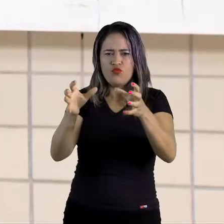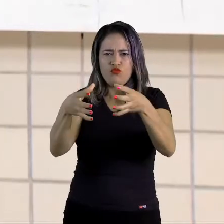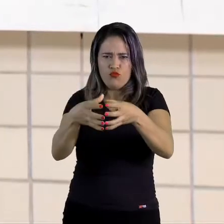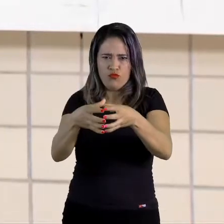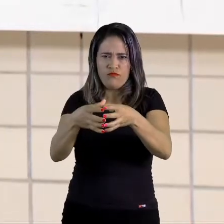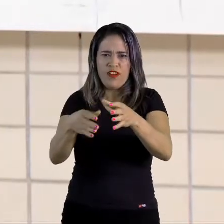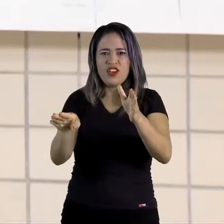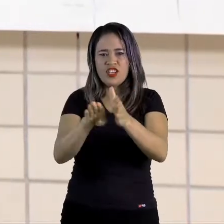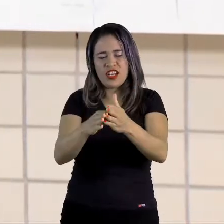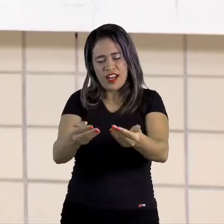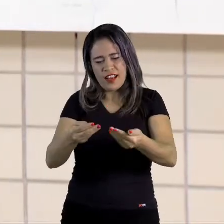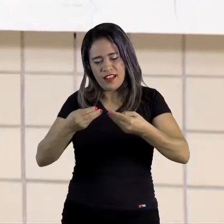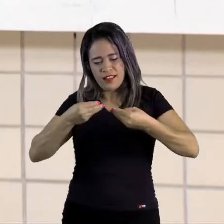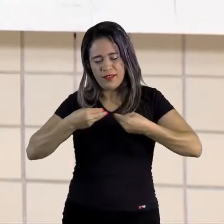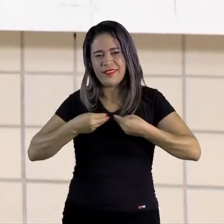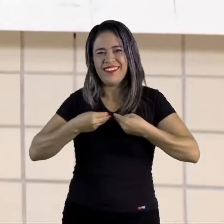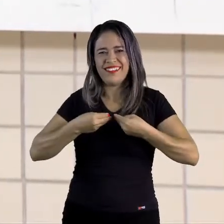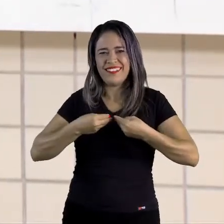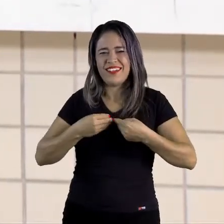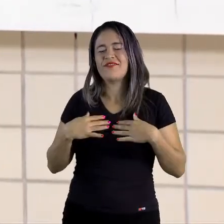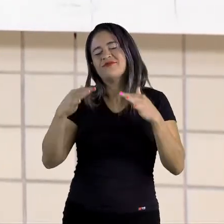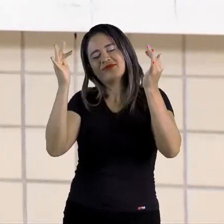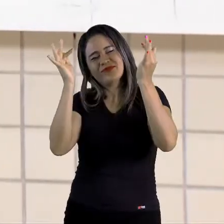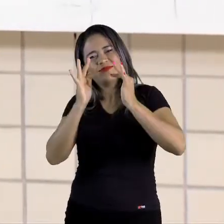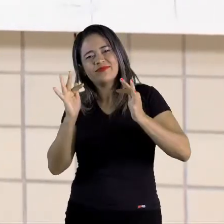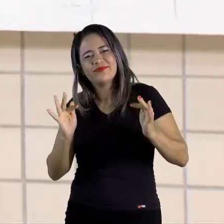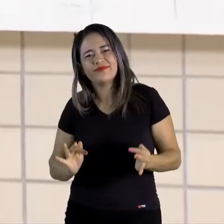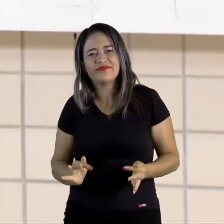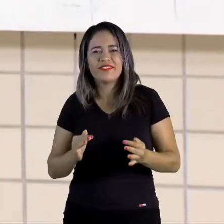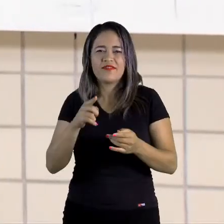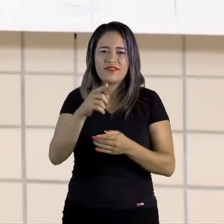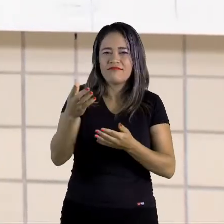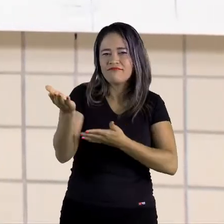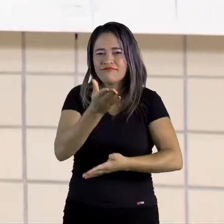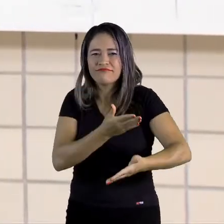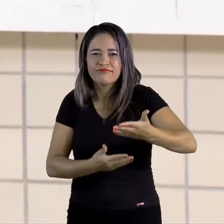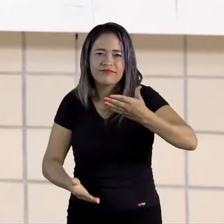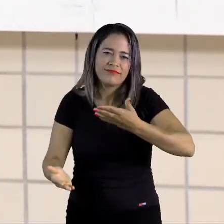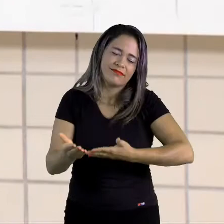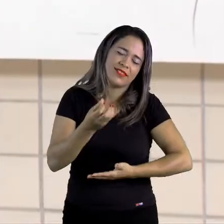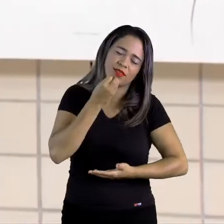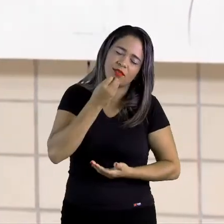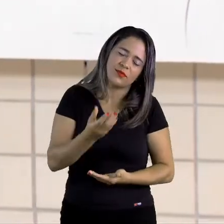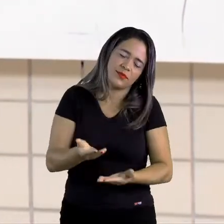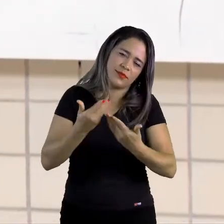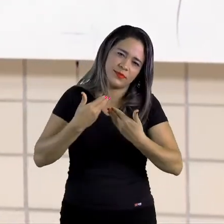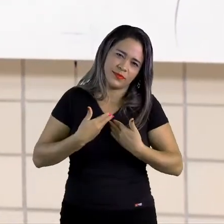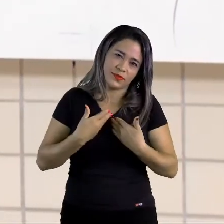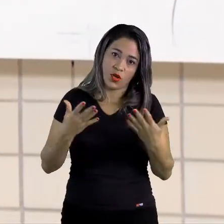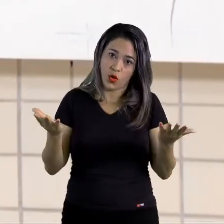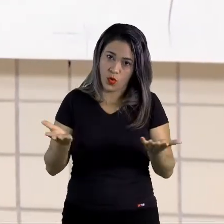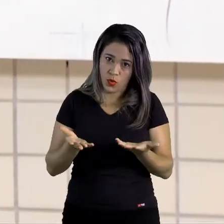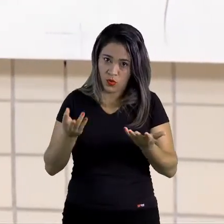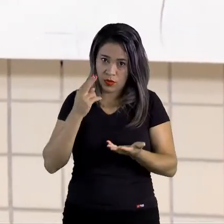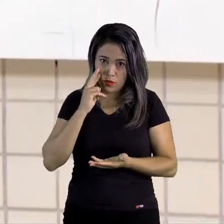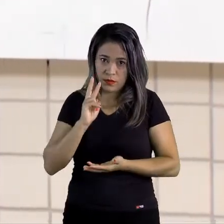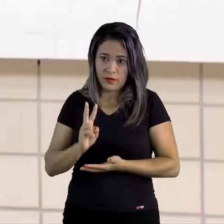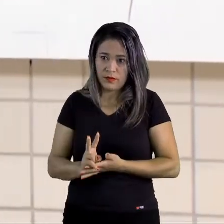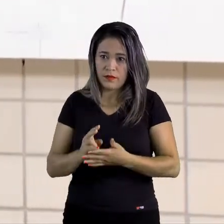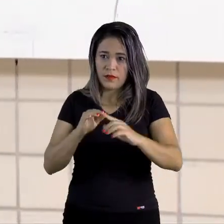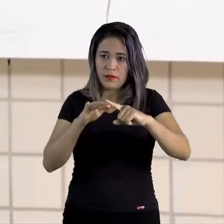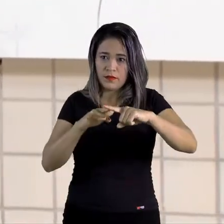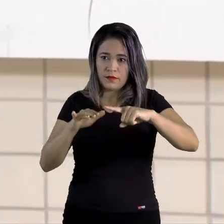chegar até mim essas fotos. E eu fico tão feliz de ver você interagindo, isso é tão bom para mim. Então hoje nós vimos aqui